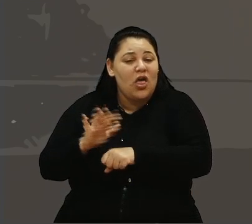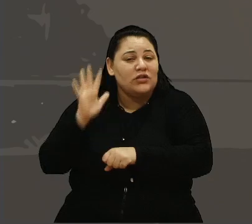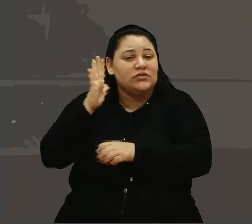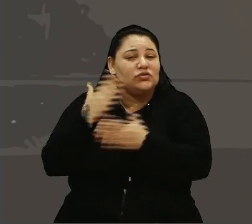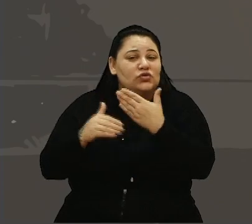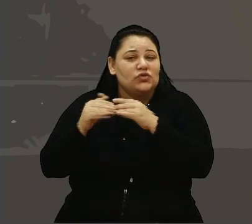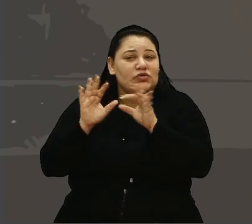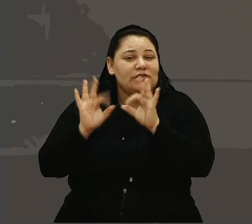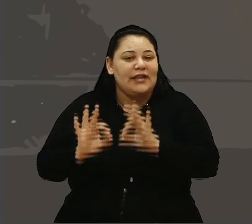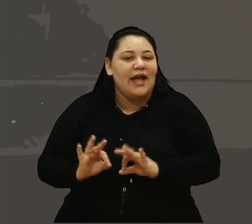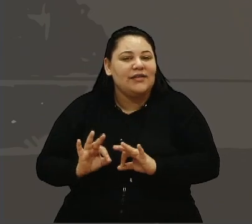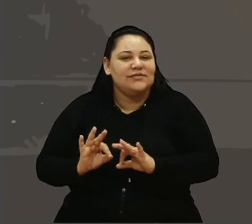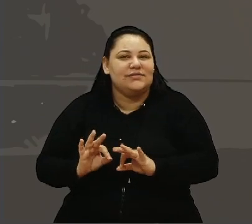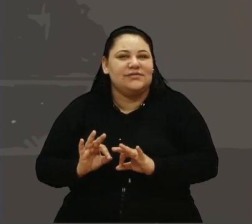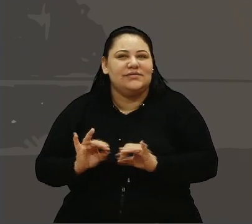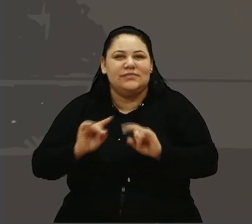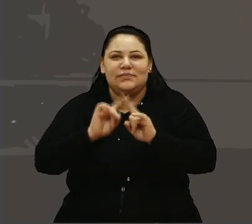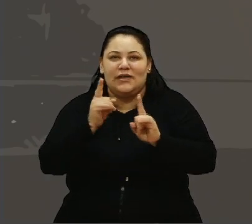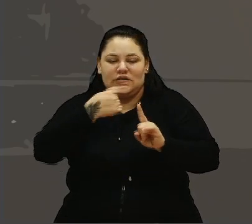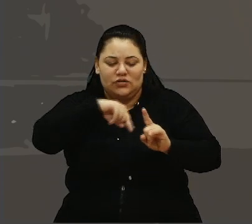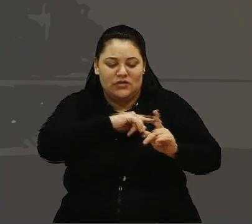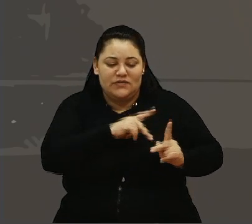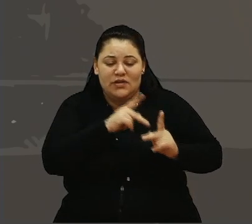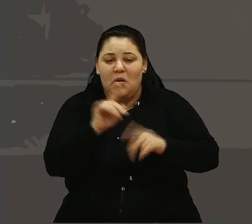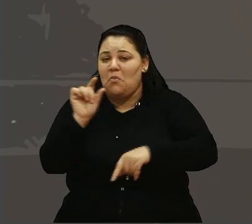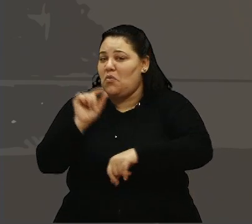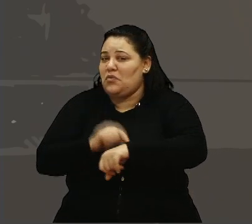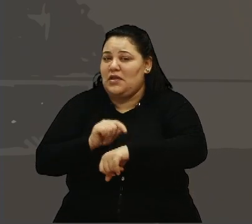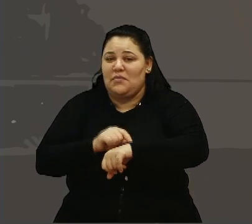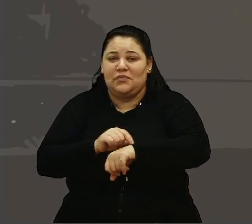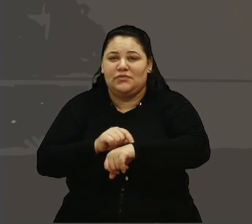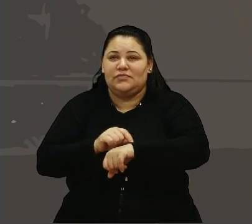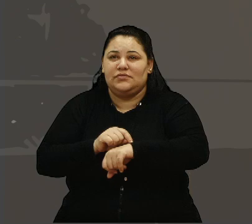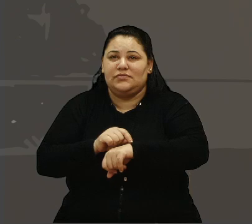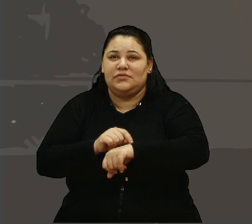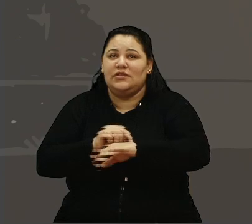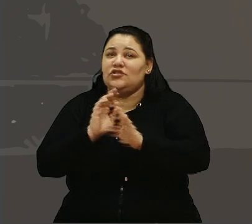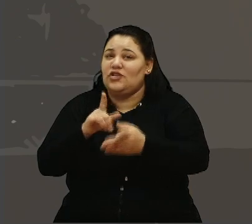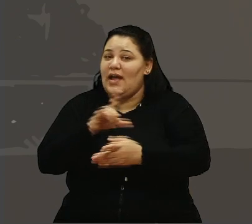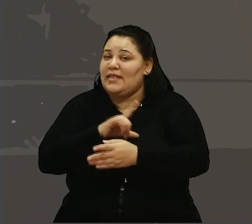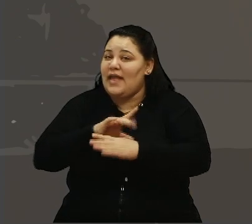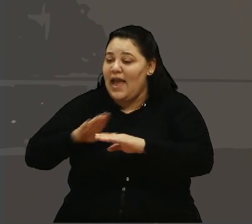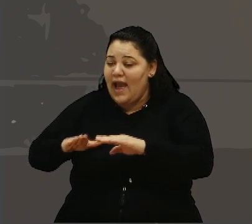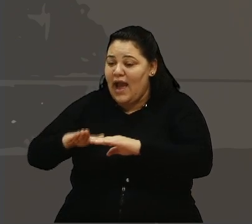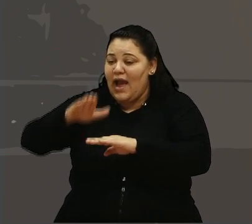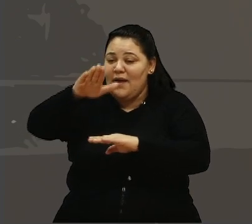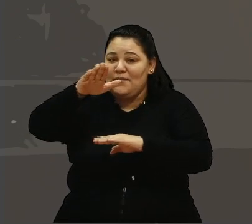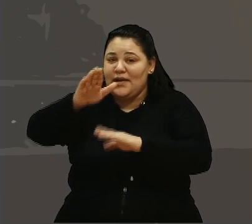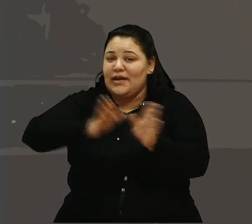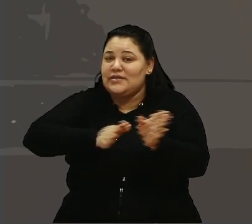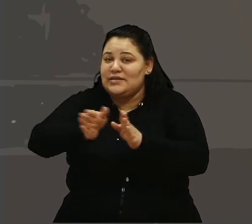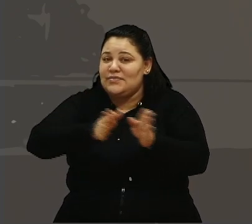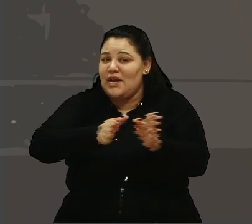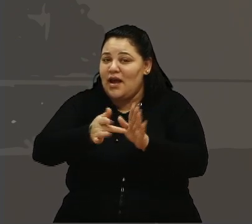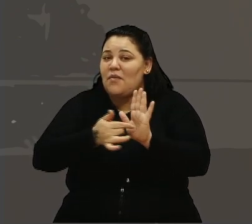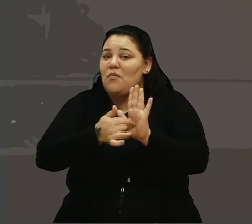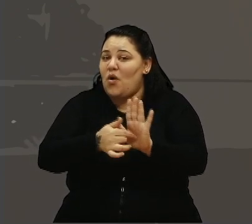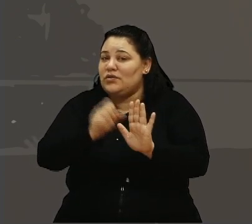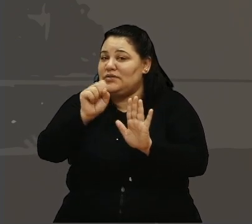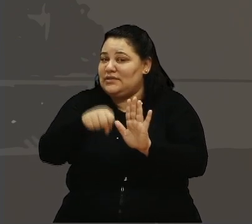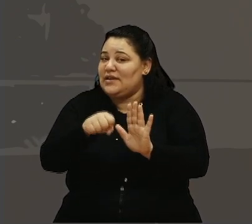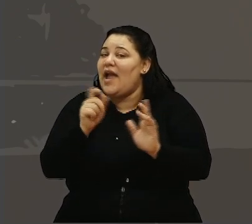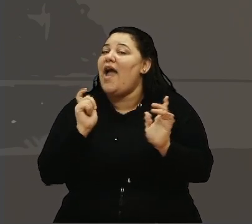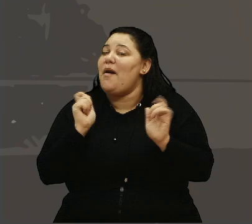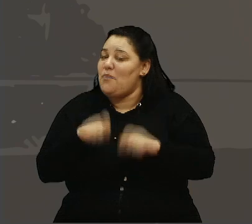nossas réplicas, que visitamos há pouco tempo, a gente já tem as rampas de acessibilidade, o que demonstra que sim, é possível